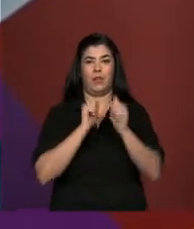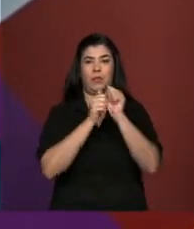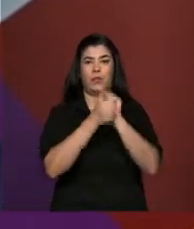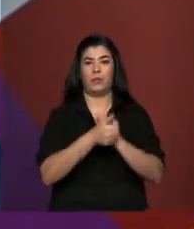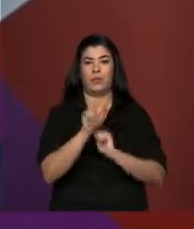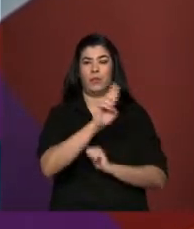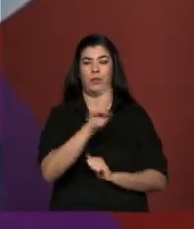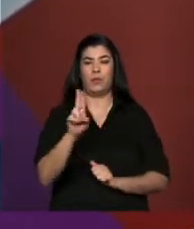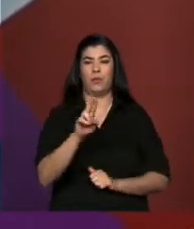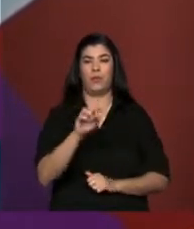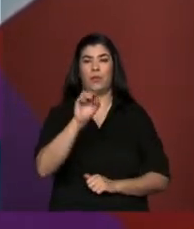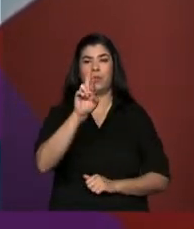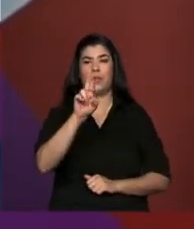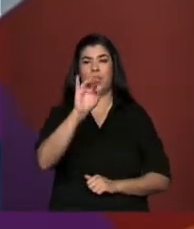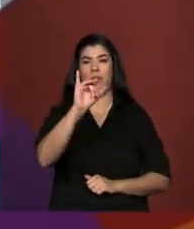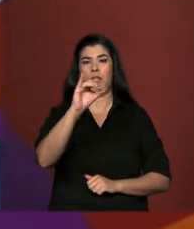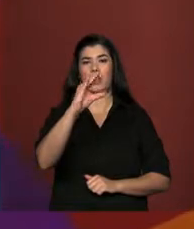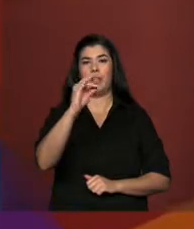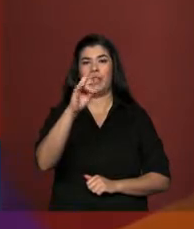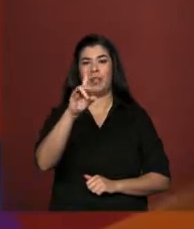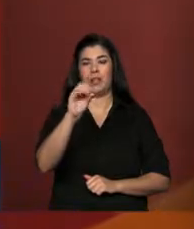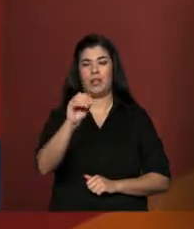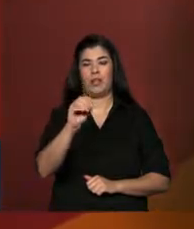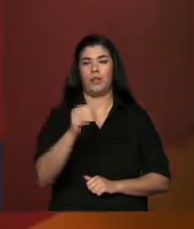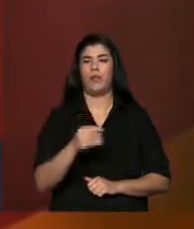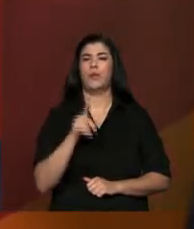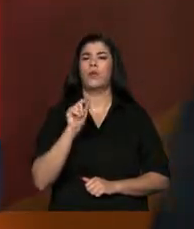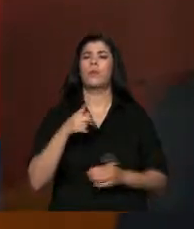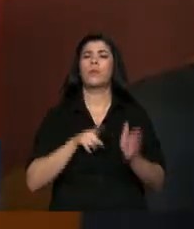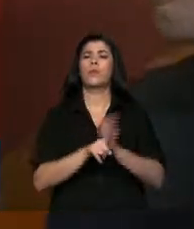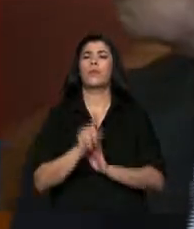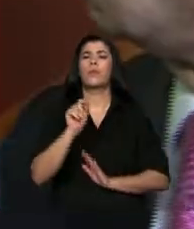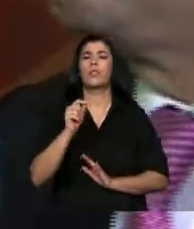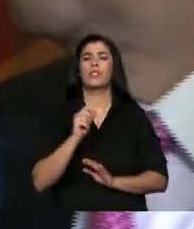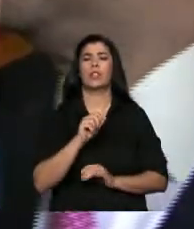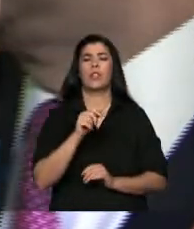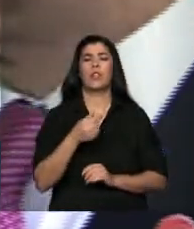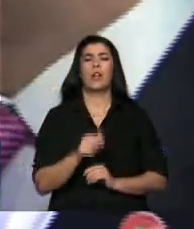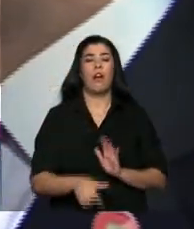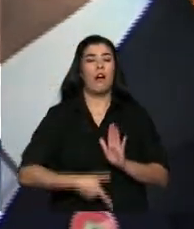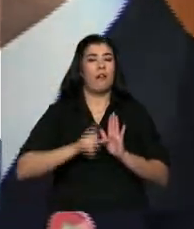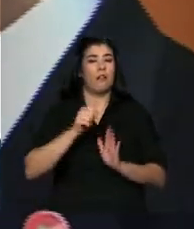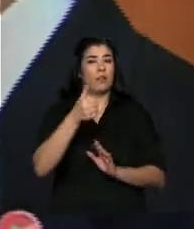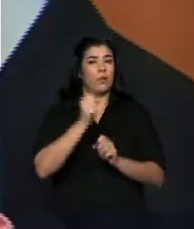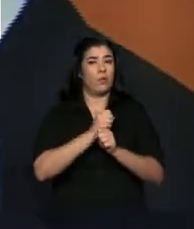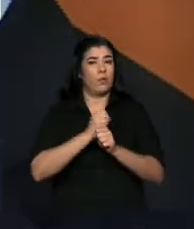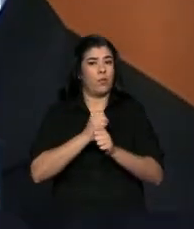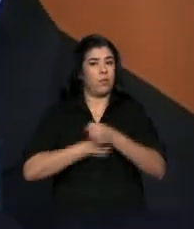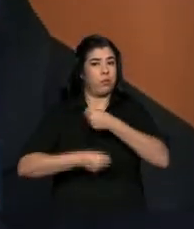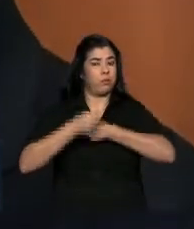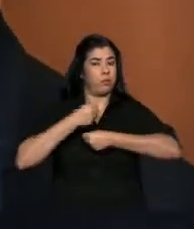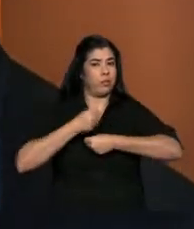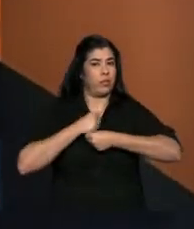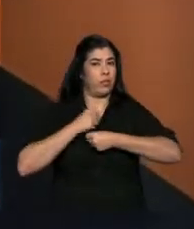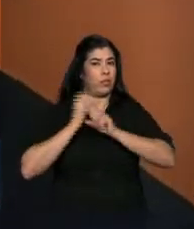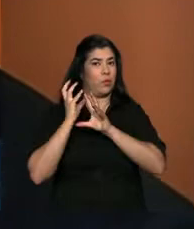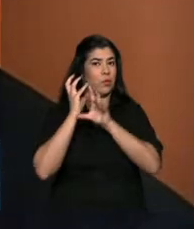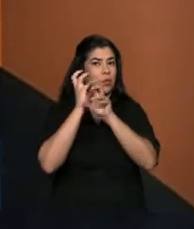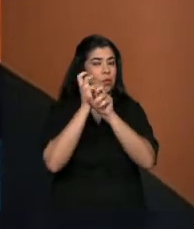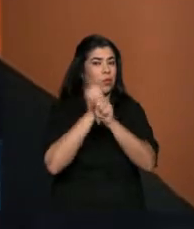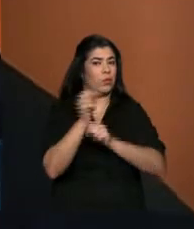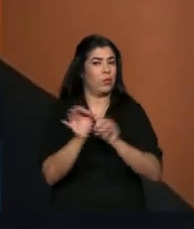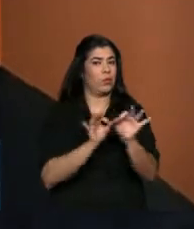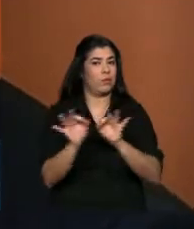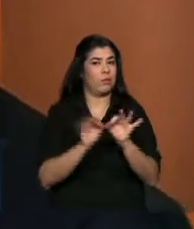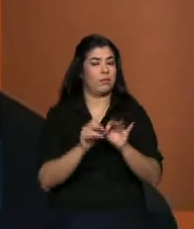Laser. Bom dia, secretário. Esse evento aí há quase um ano, véspera dos Jogos, marca aí a contagem regressiva mesmo do preparo